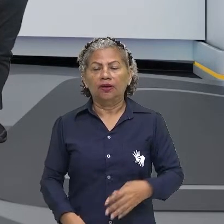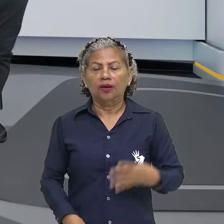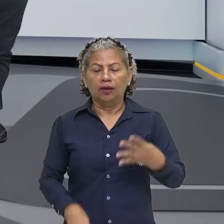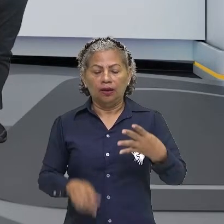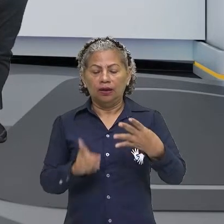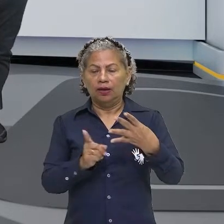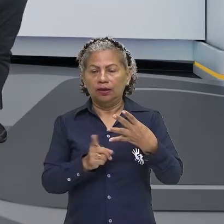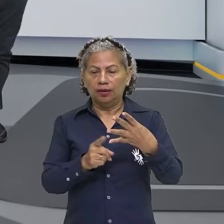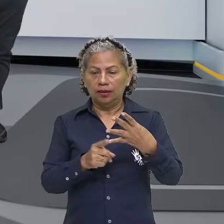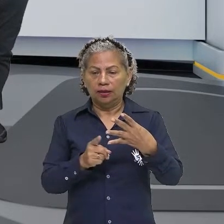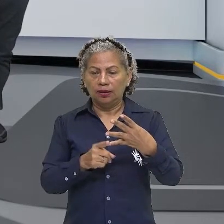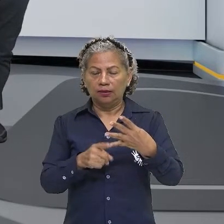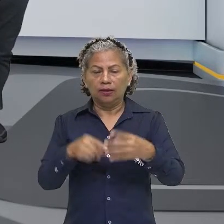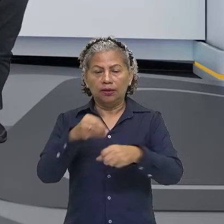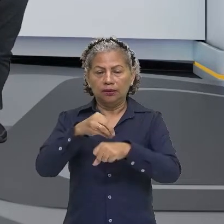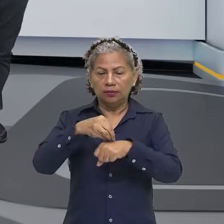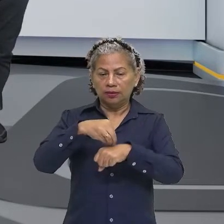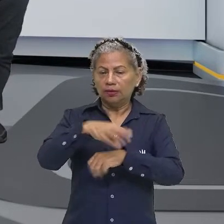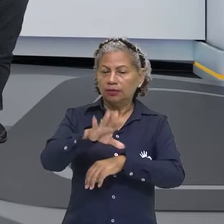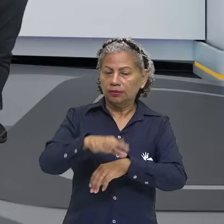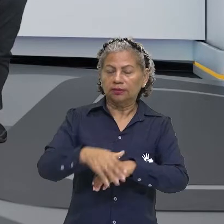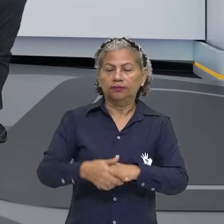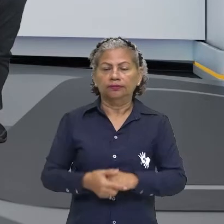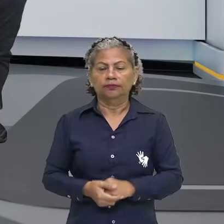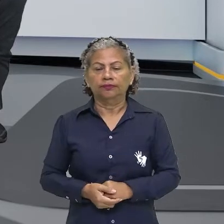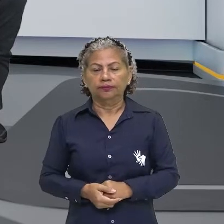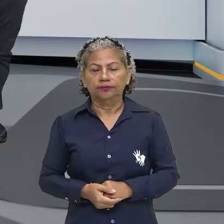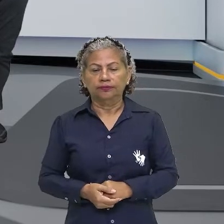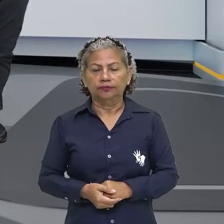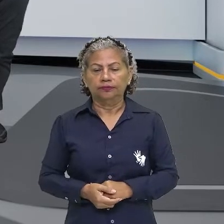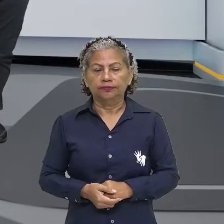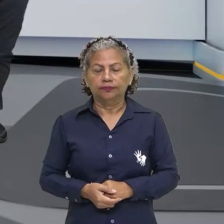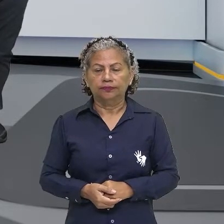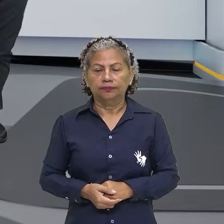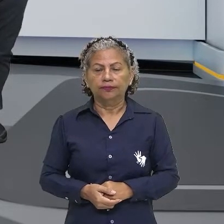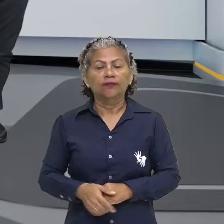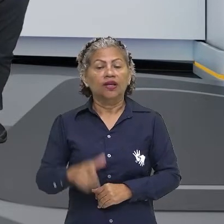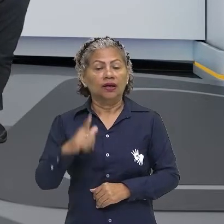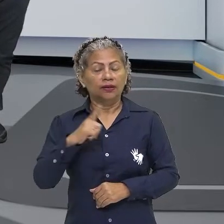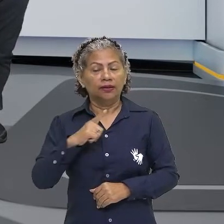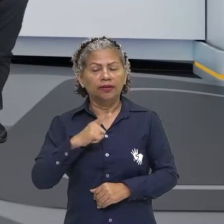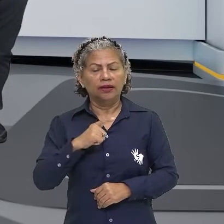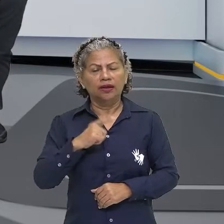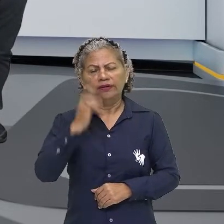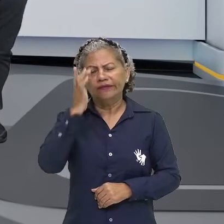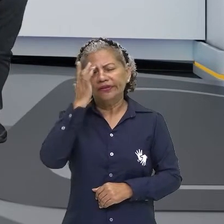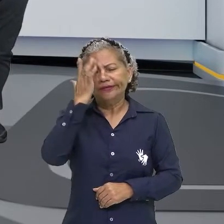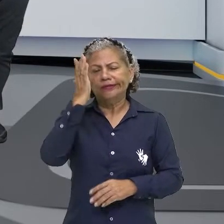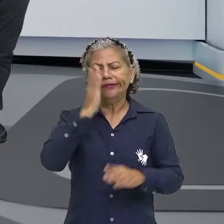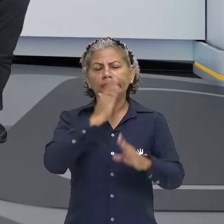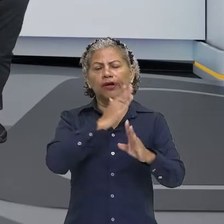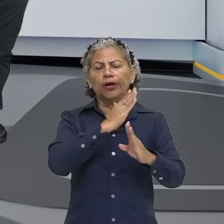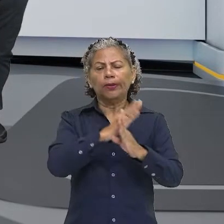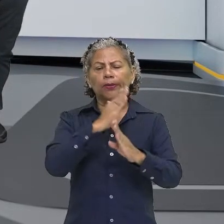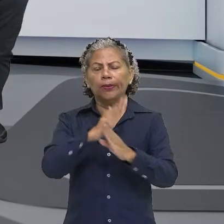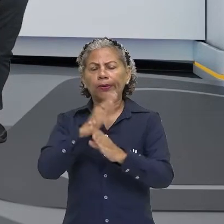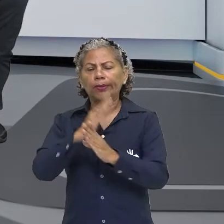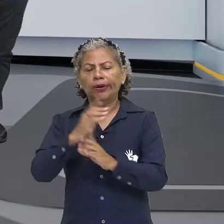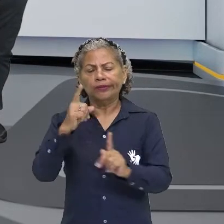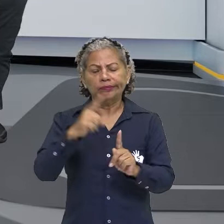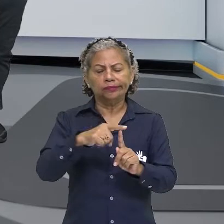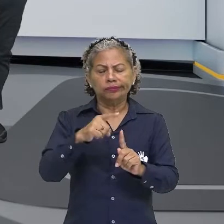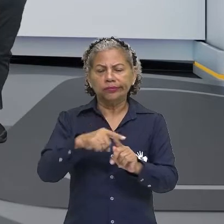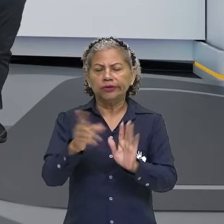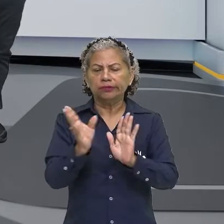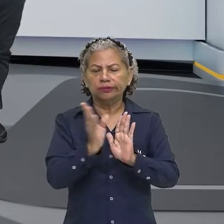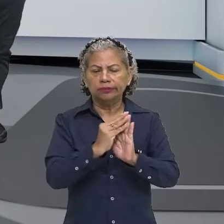Muito preocupante essa situação dos haters e dos trolls, tá? Dica 4. Temos a facilidade em encontrar quaisquer tipos de conteúdo.